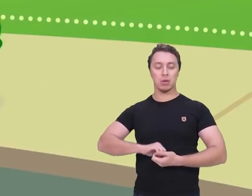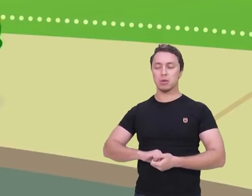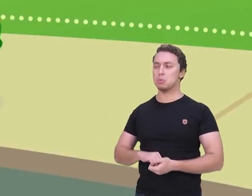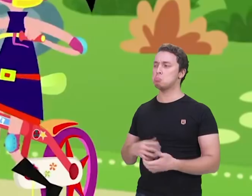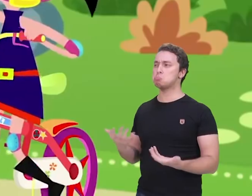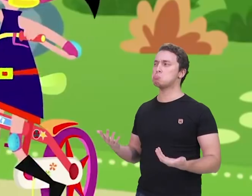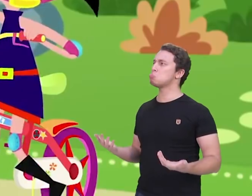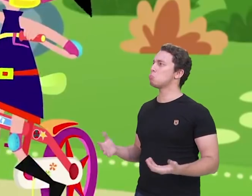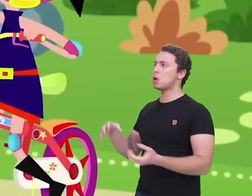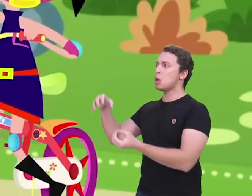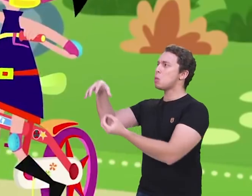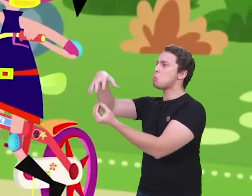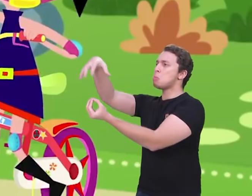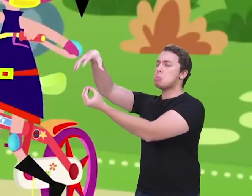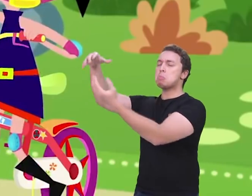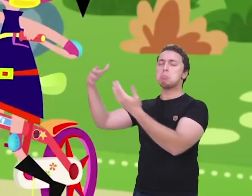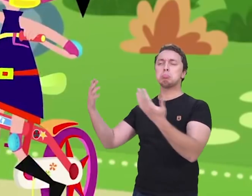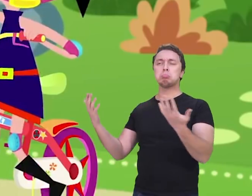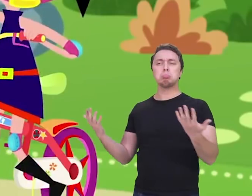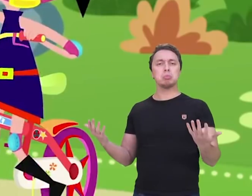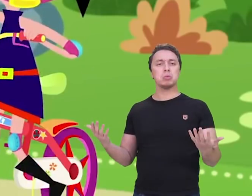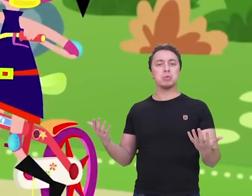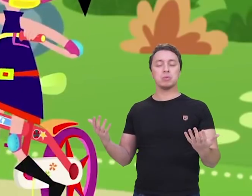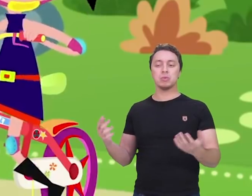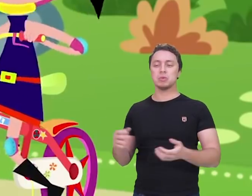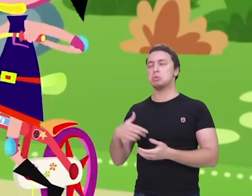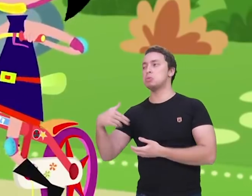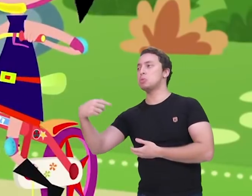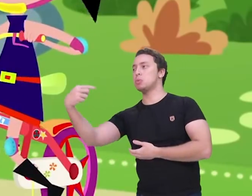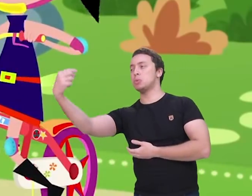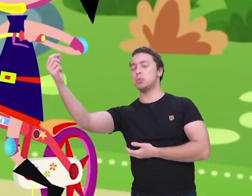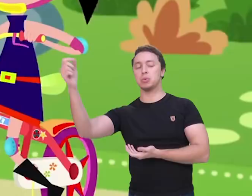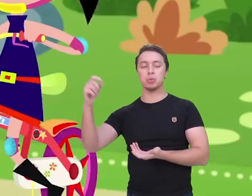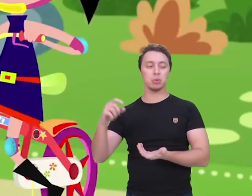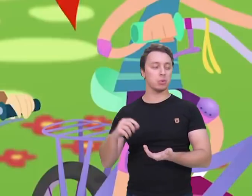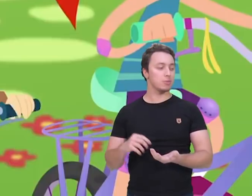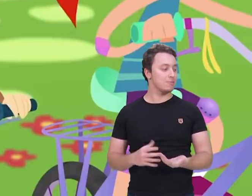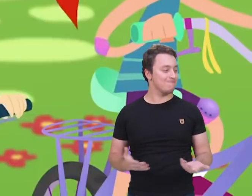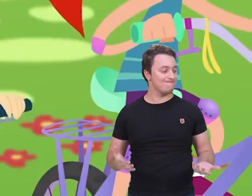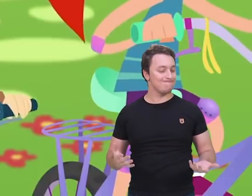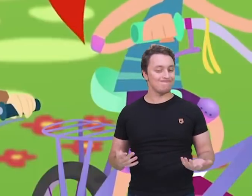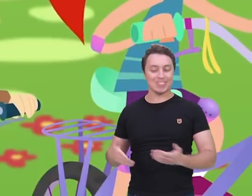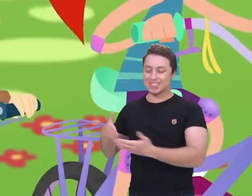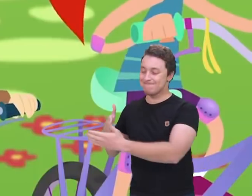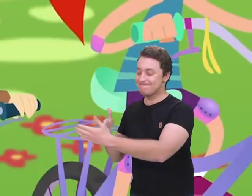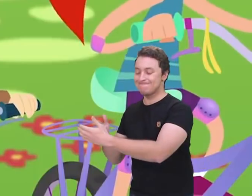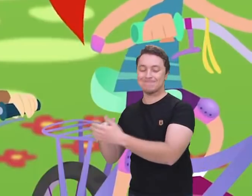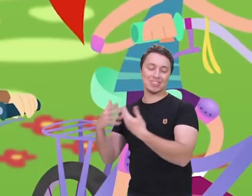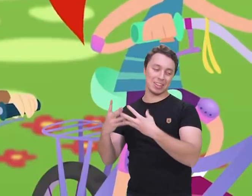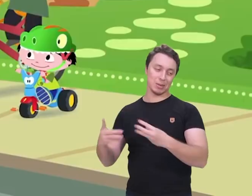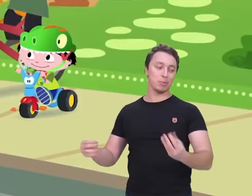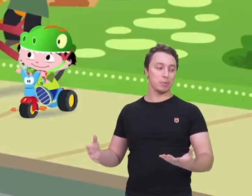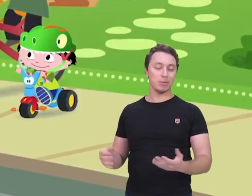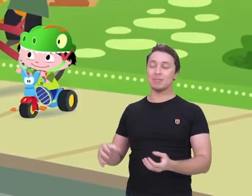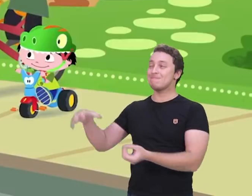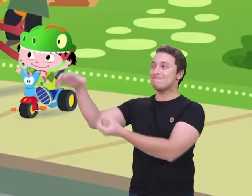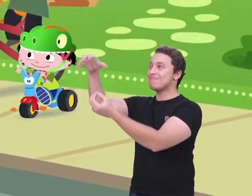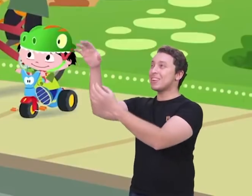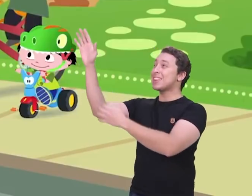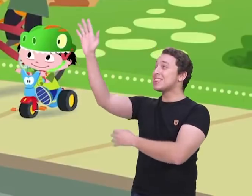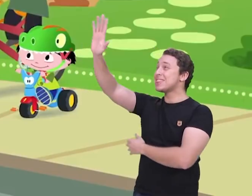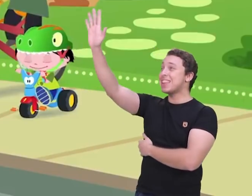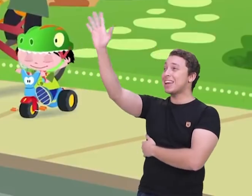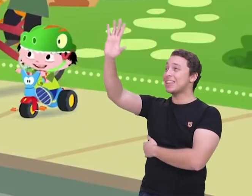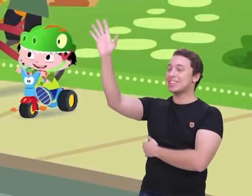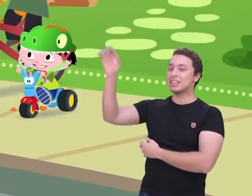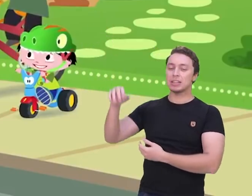o balão? Ele voou pra lá. Mas a rua acabou. Tchau, tchau, balão! E aí, quem